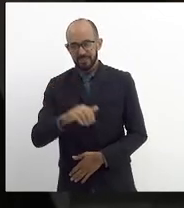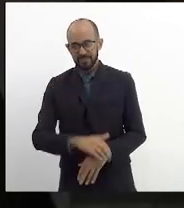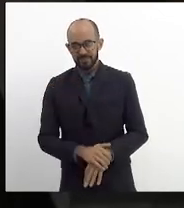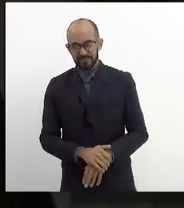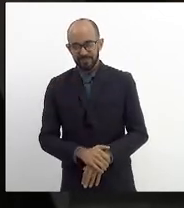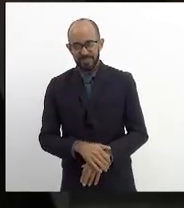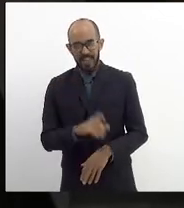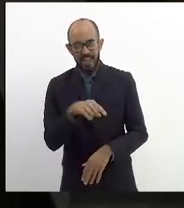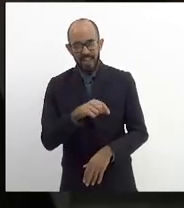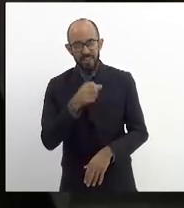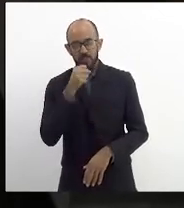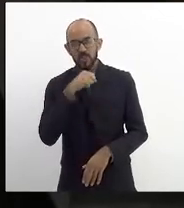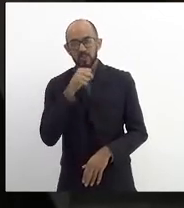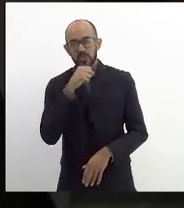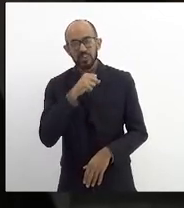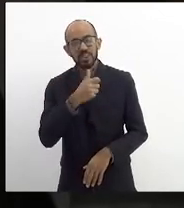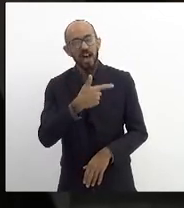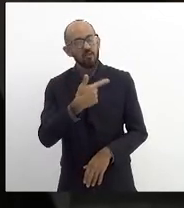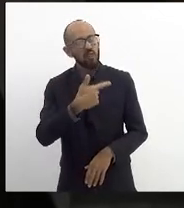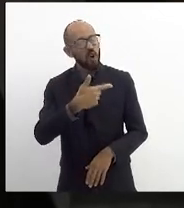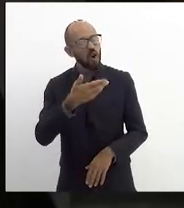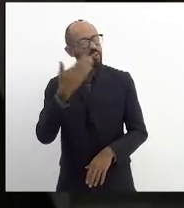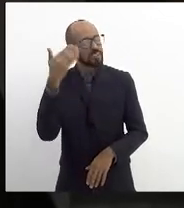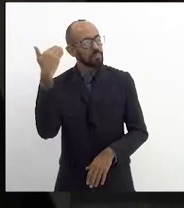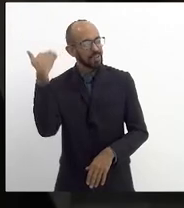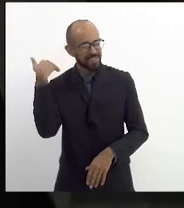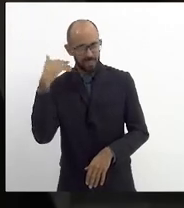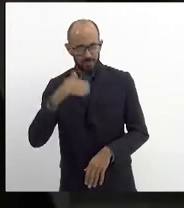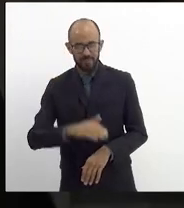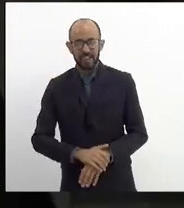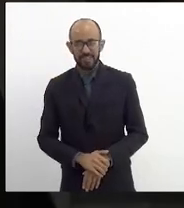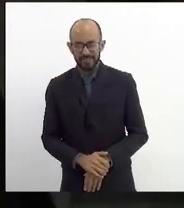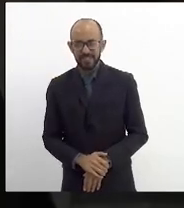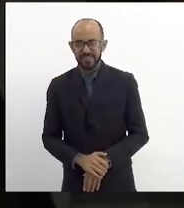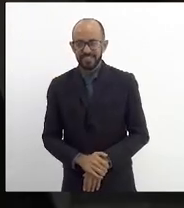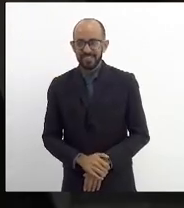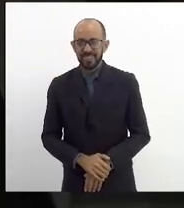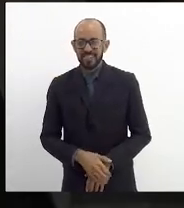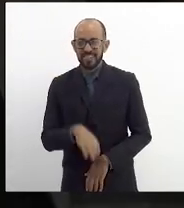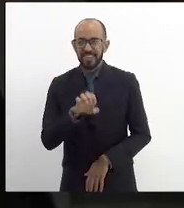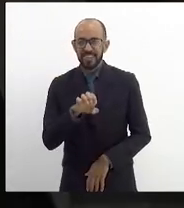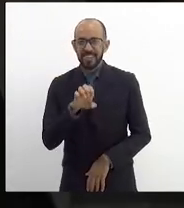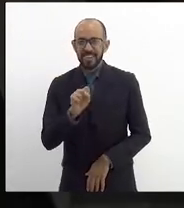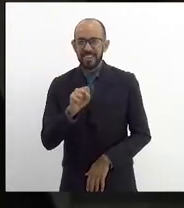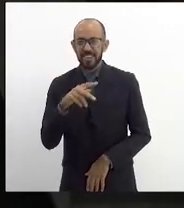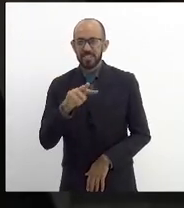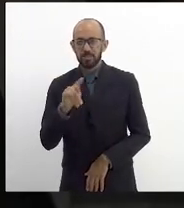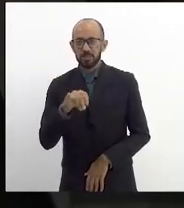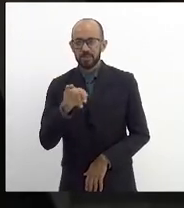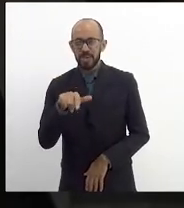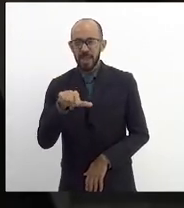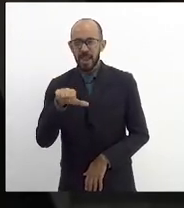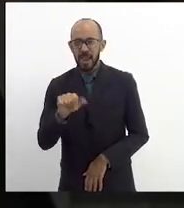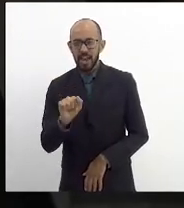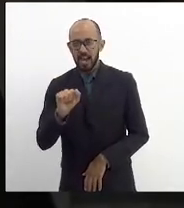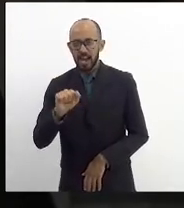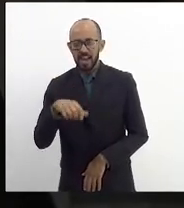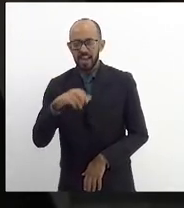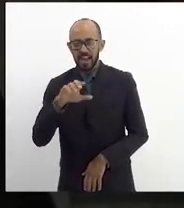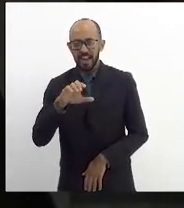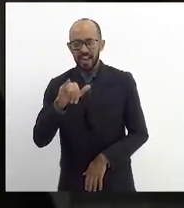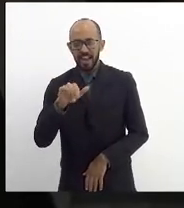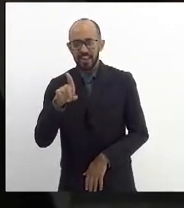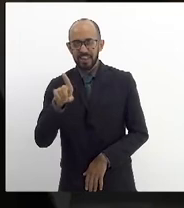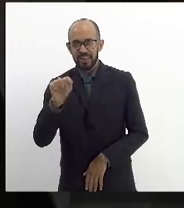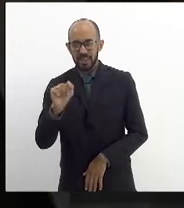nossos bisavós É sim deputada é deusa que ela caída na época dos nossos avós